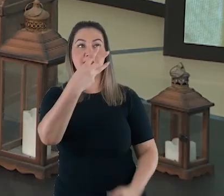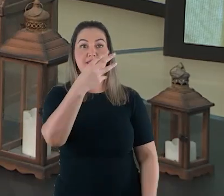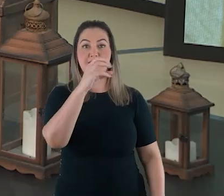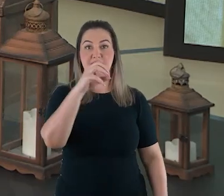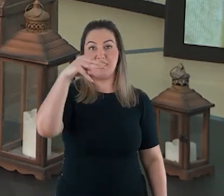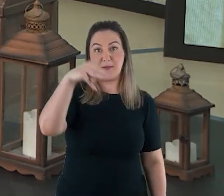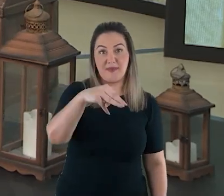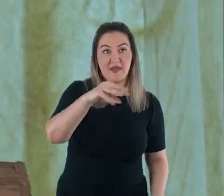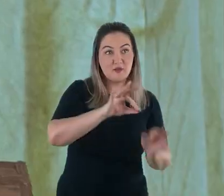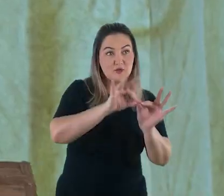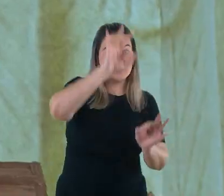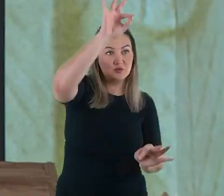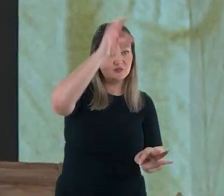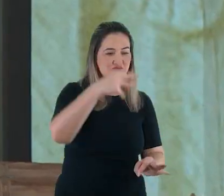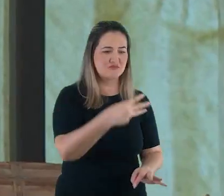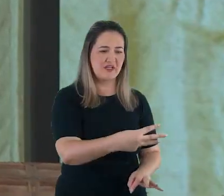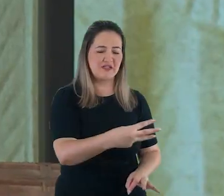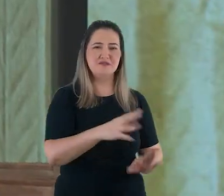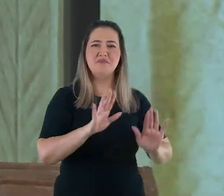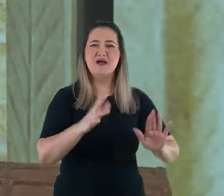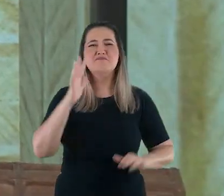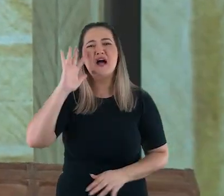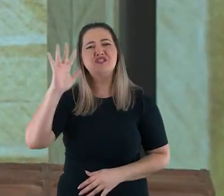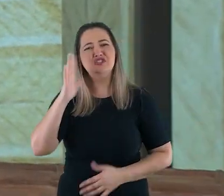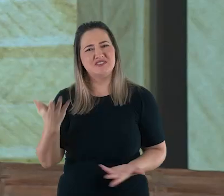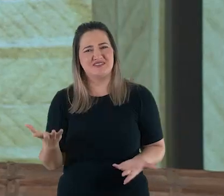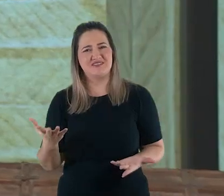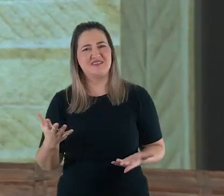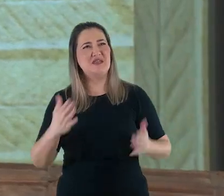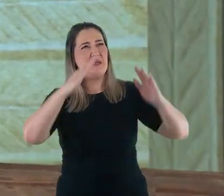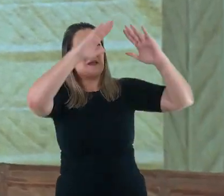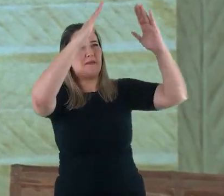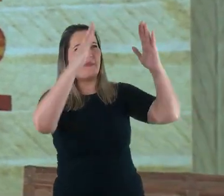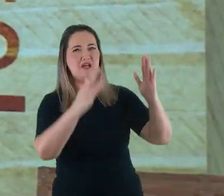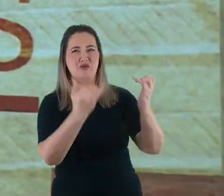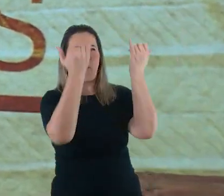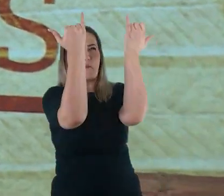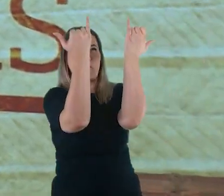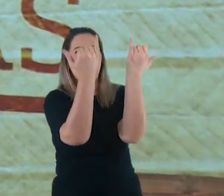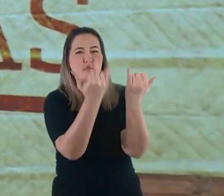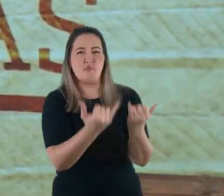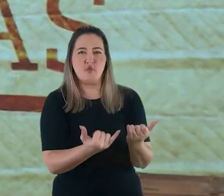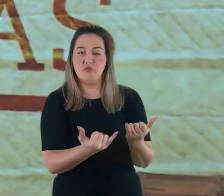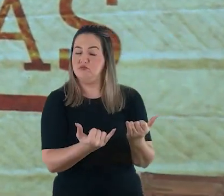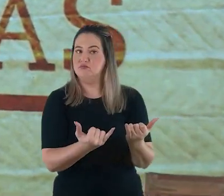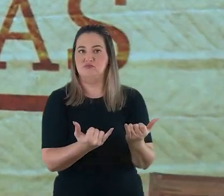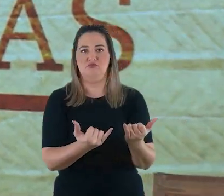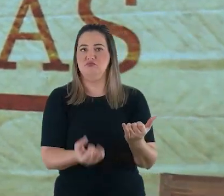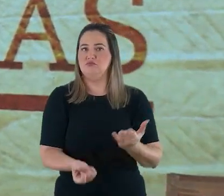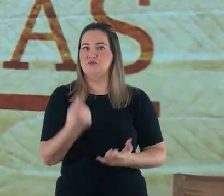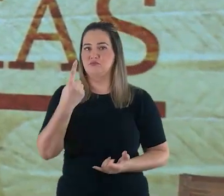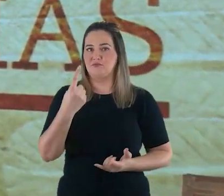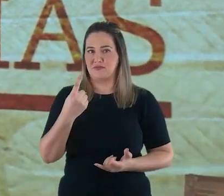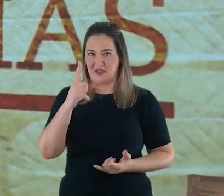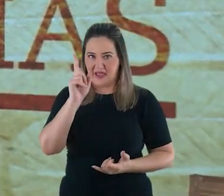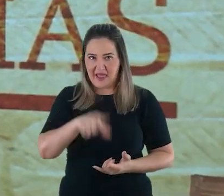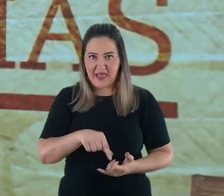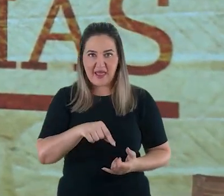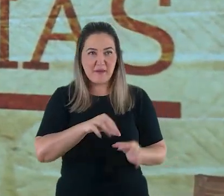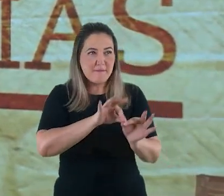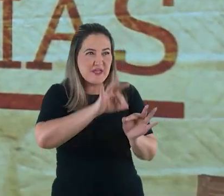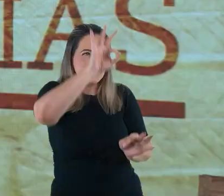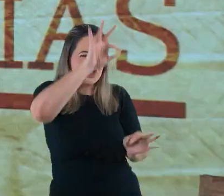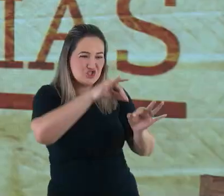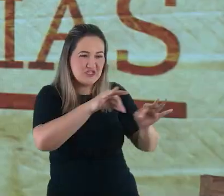3. Olhando assim, a imagem seria quase uma vareta gigante. Essas medidas não foram escolhidas ao